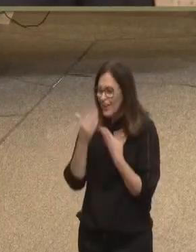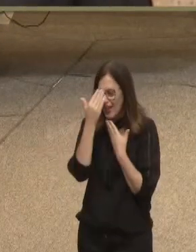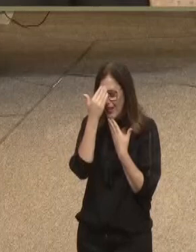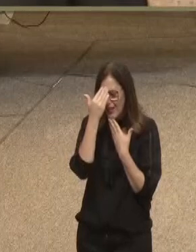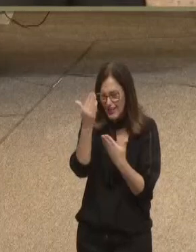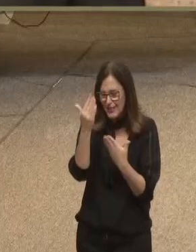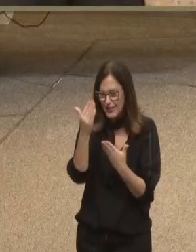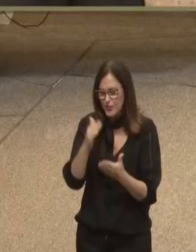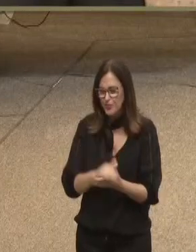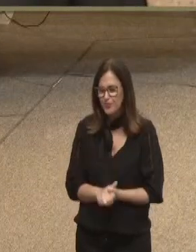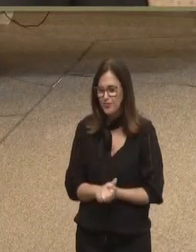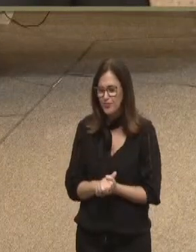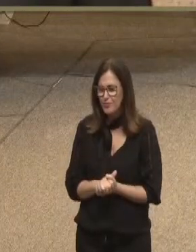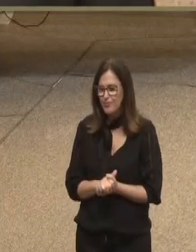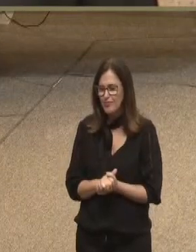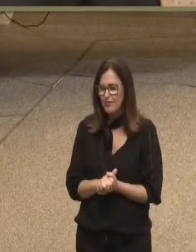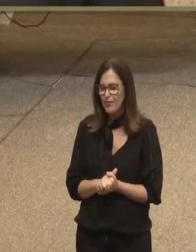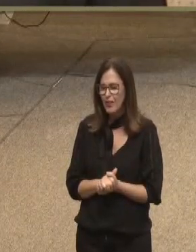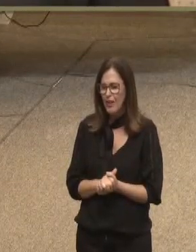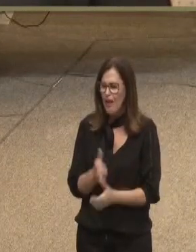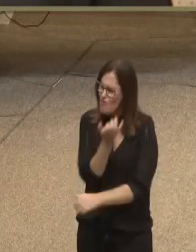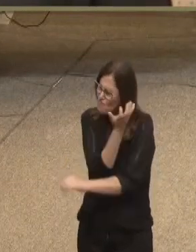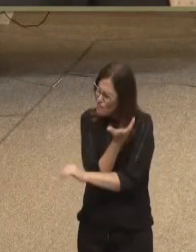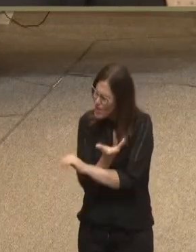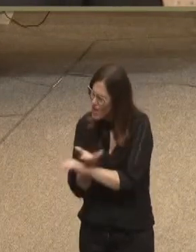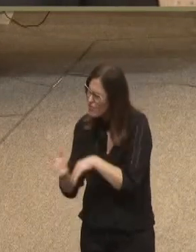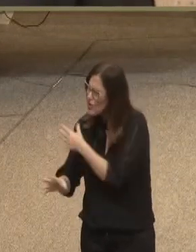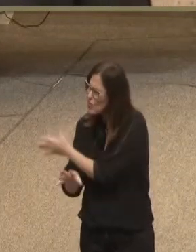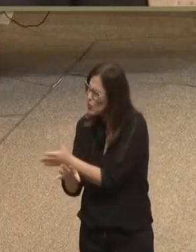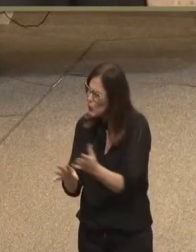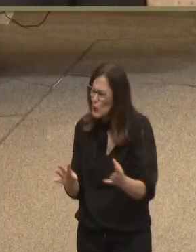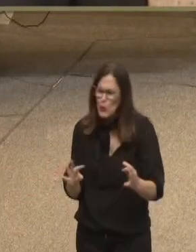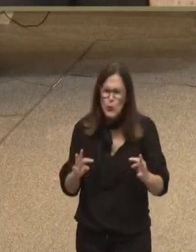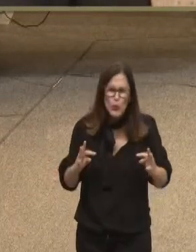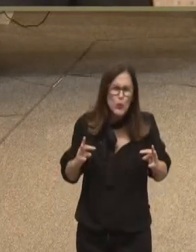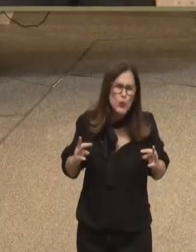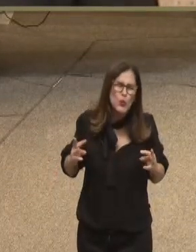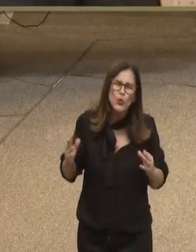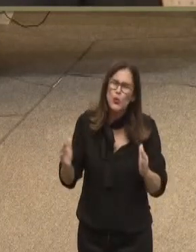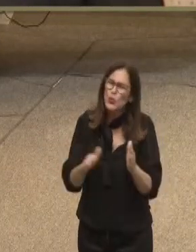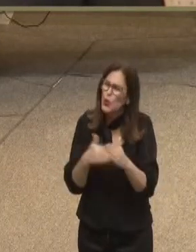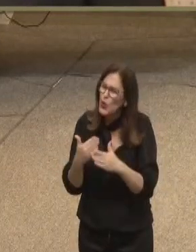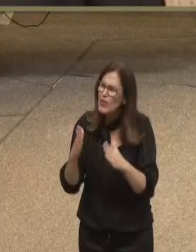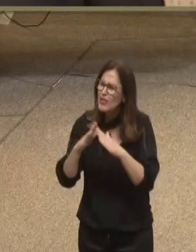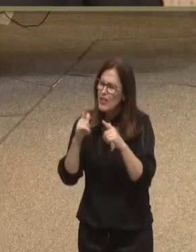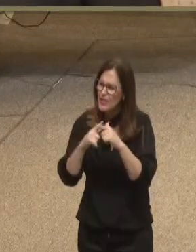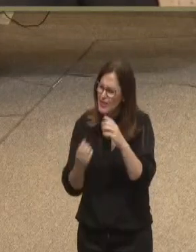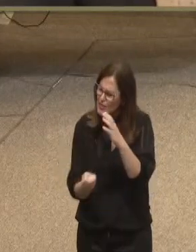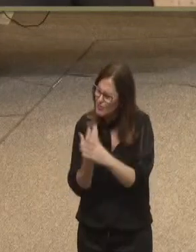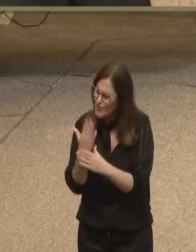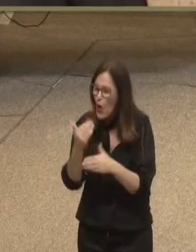que está no Jardim Botânico, Pai. Te agradecemos por todas as congregações da nossa igreja, Pai.